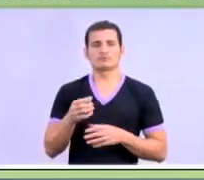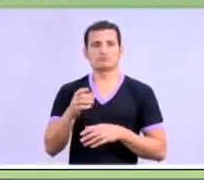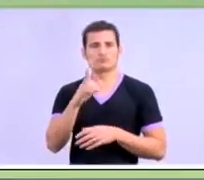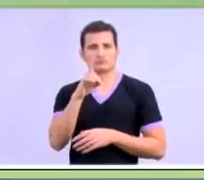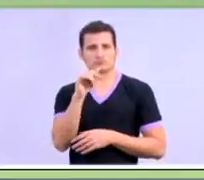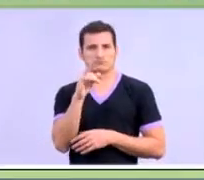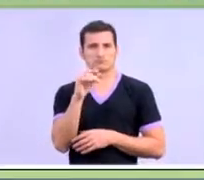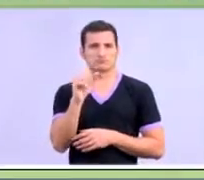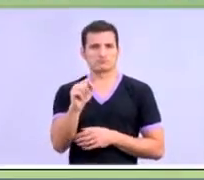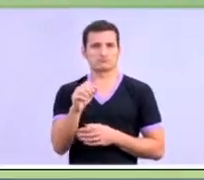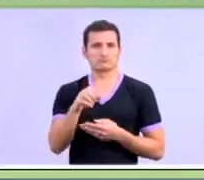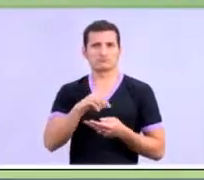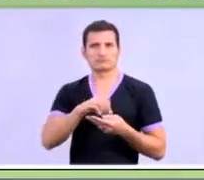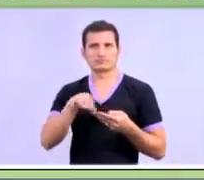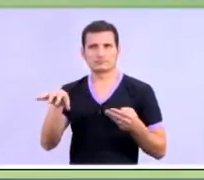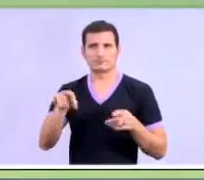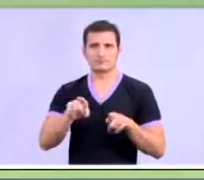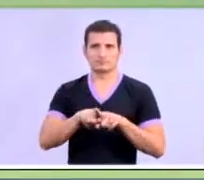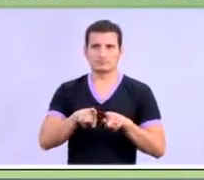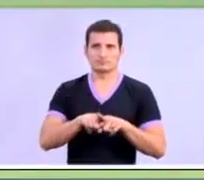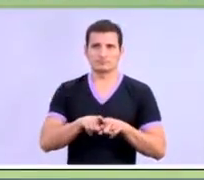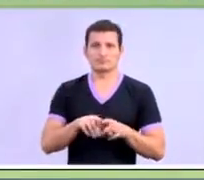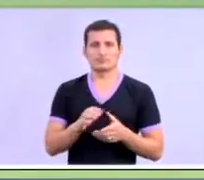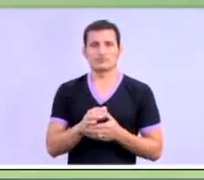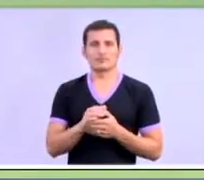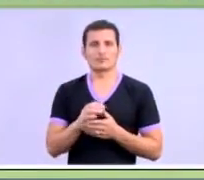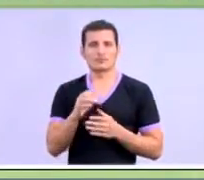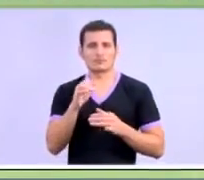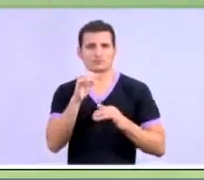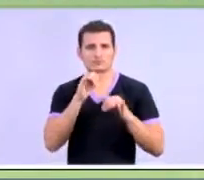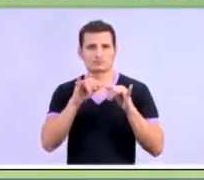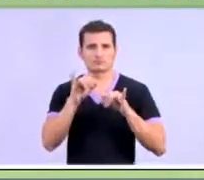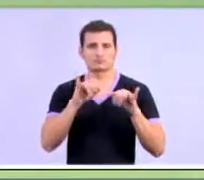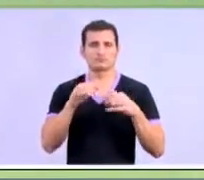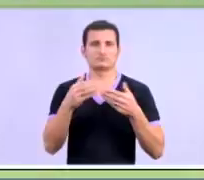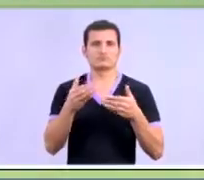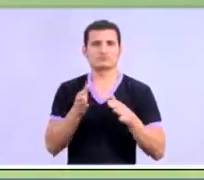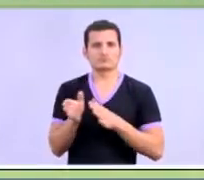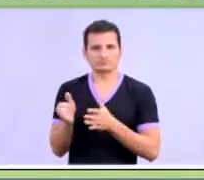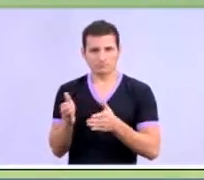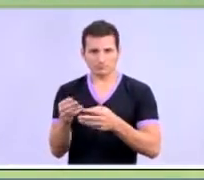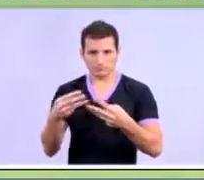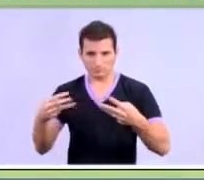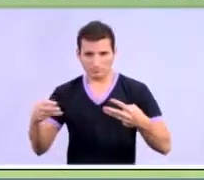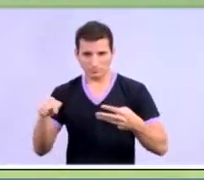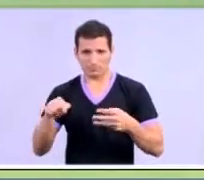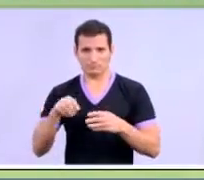de manter informação sobre quais caminhos existem pela rede